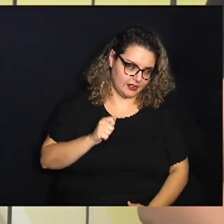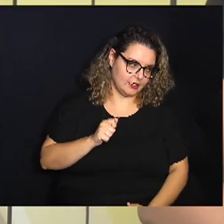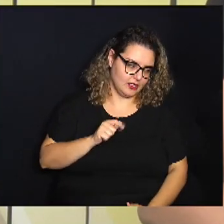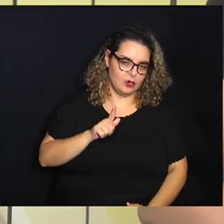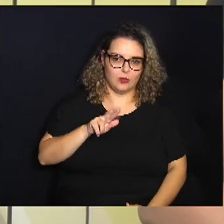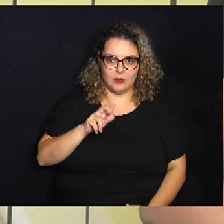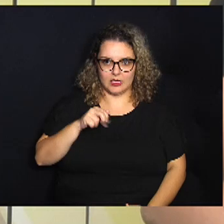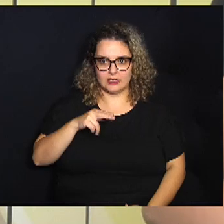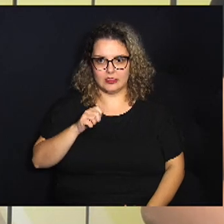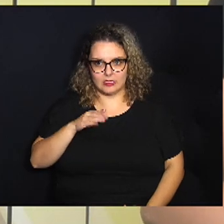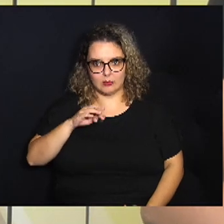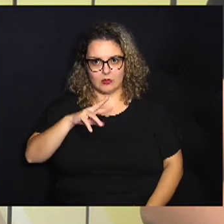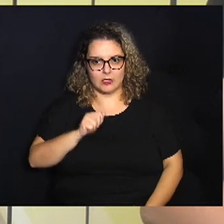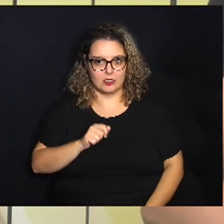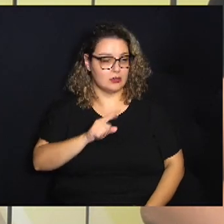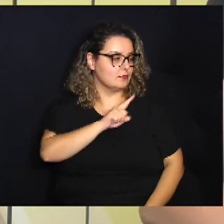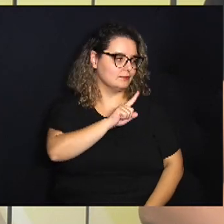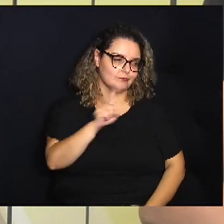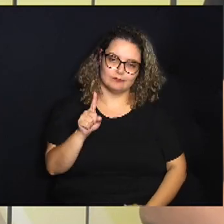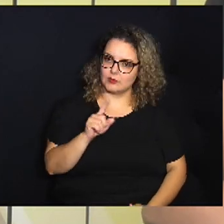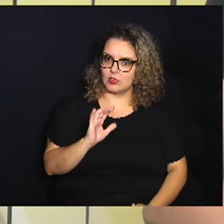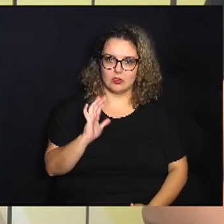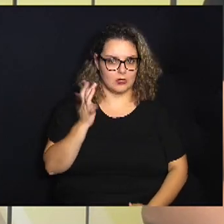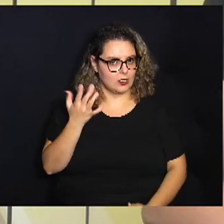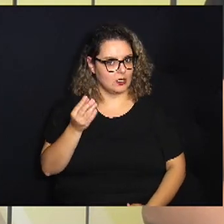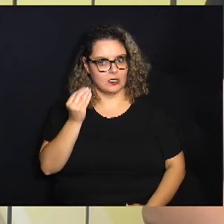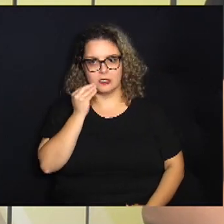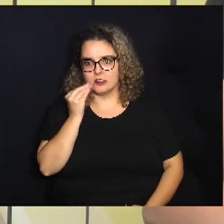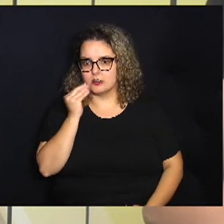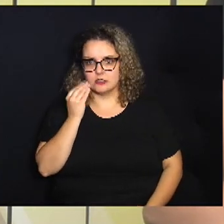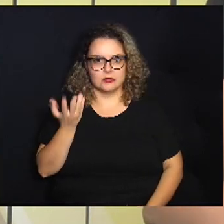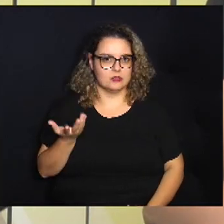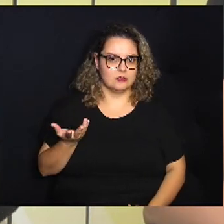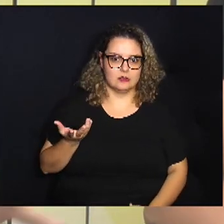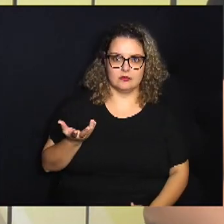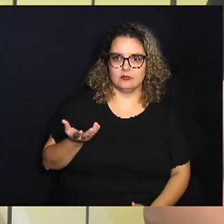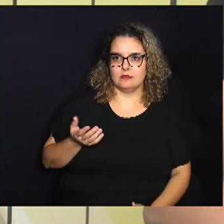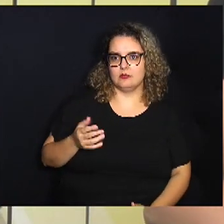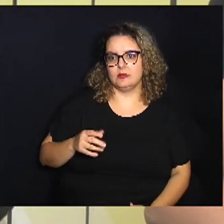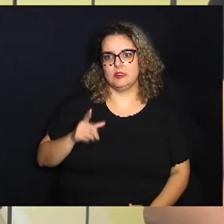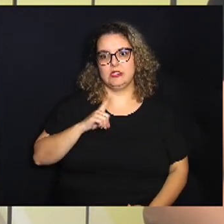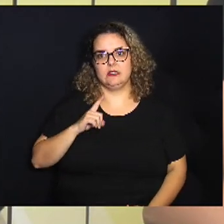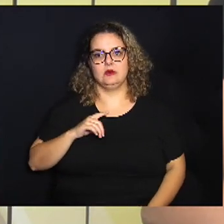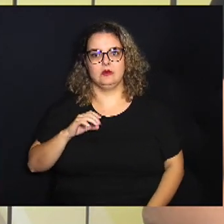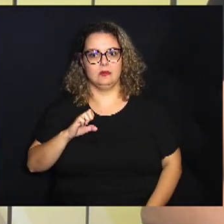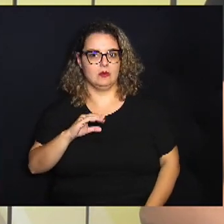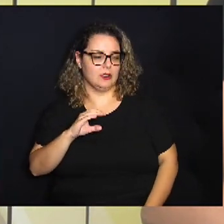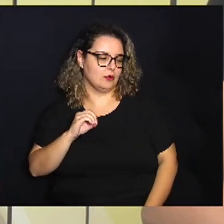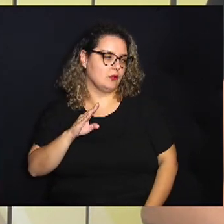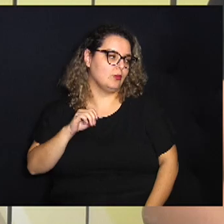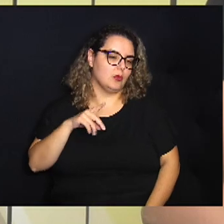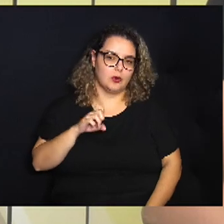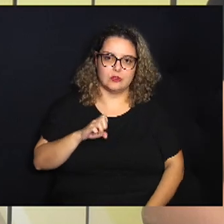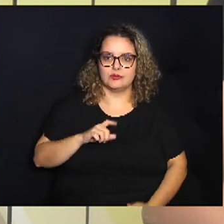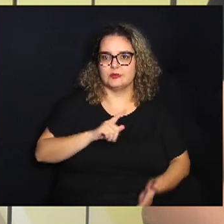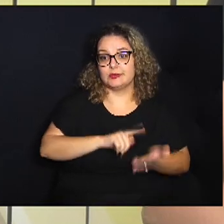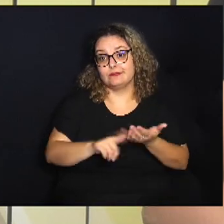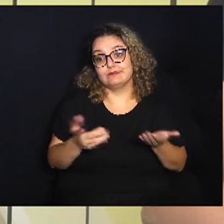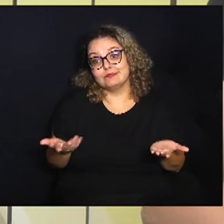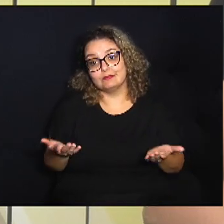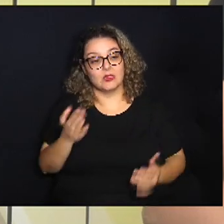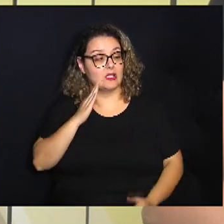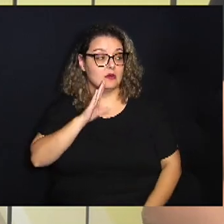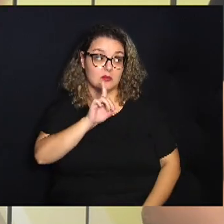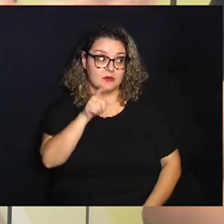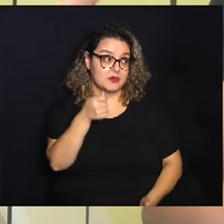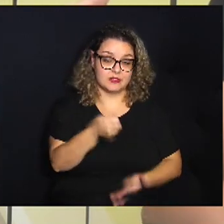prometida como um legado olímpico, não aconteceu. Eles tentaram fazer, né, paliativo, tinha lá os ecobolts para limpar, fizeram o que podiam, mas a promessa não foi